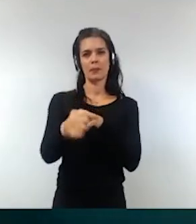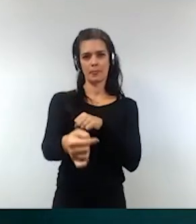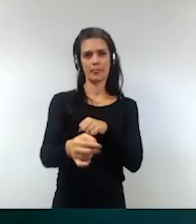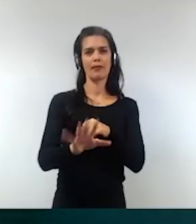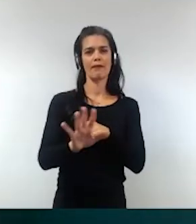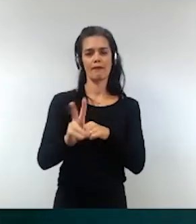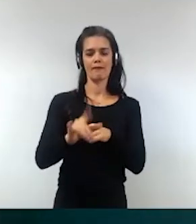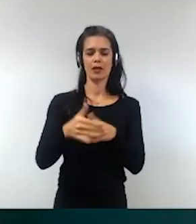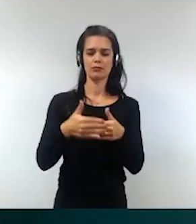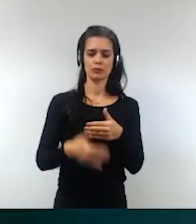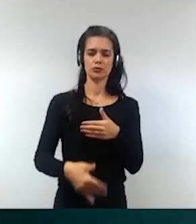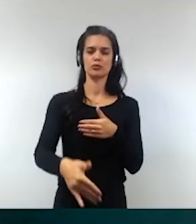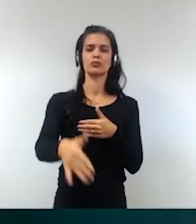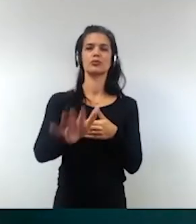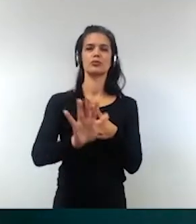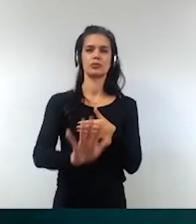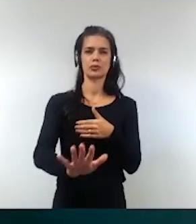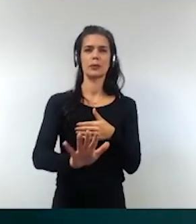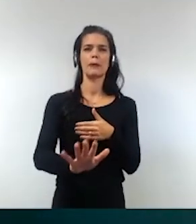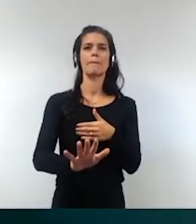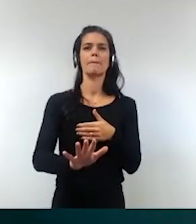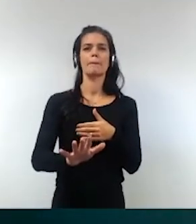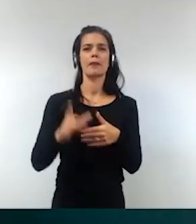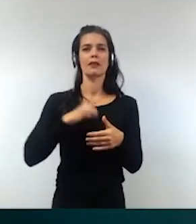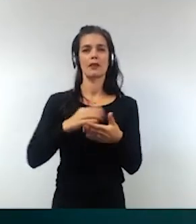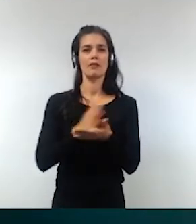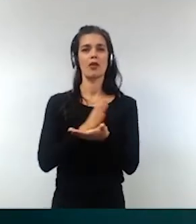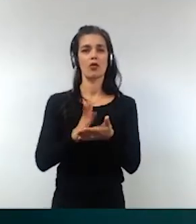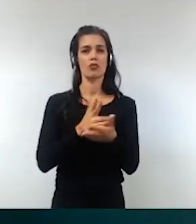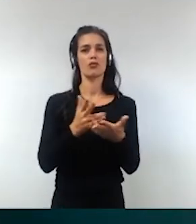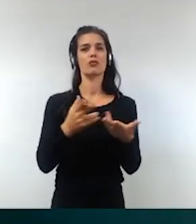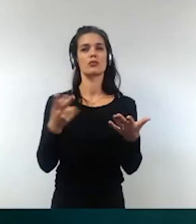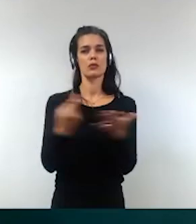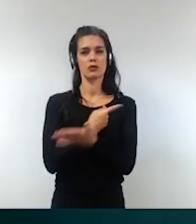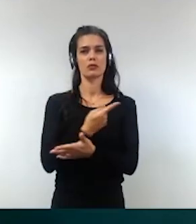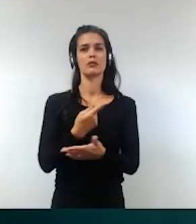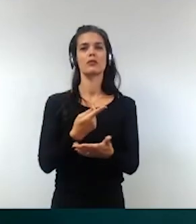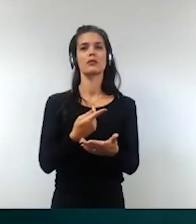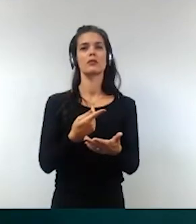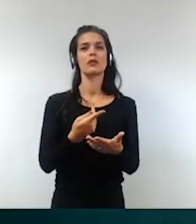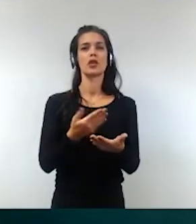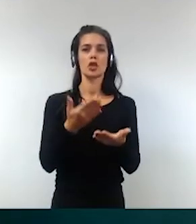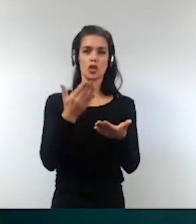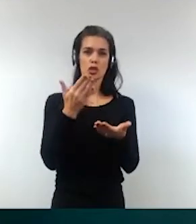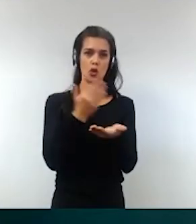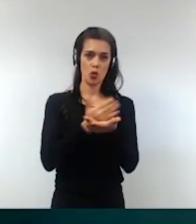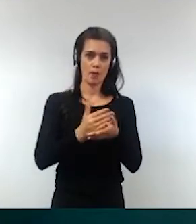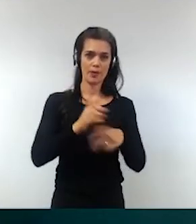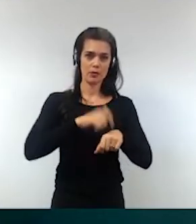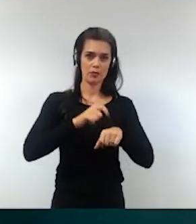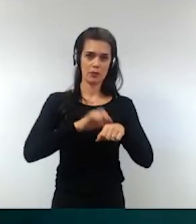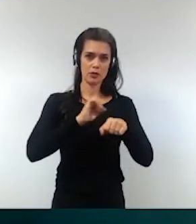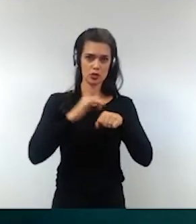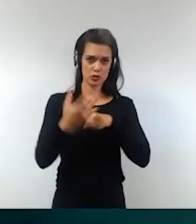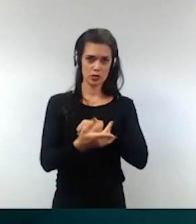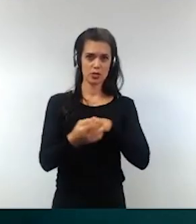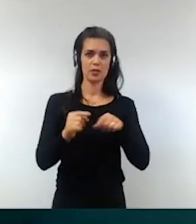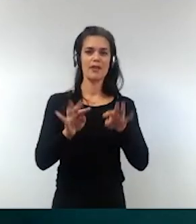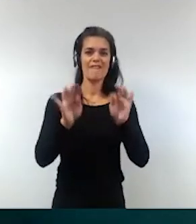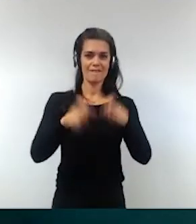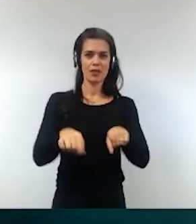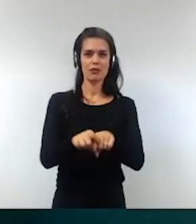por um tempinho ainda. Então, a gente teve alguns casos que iniciaram e terminaram durante esse período, e também no